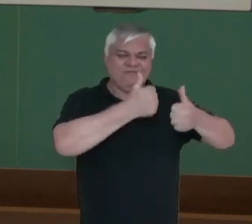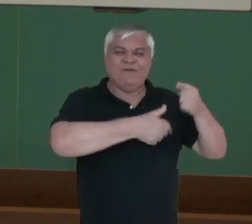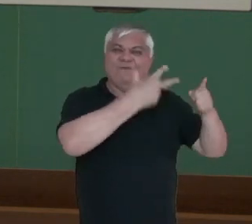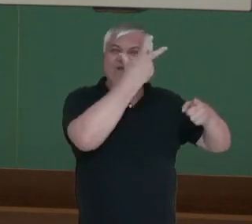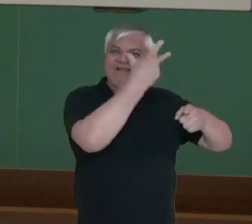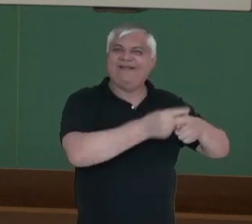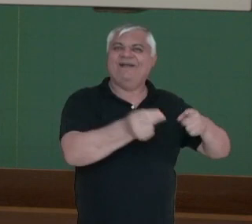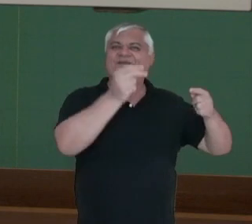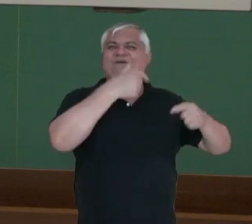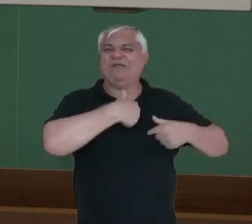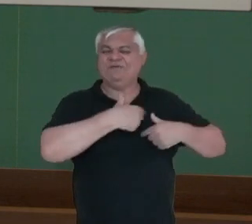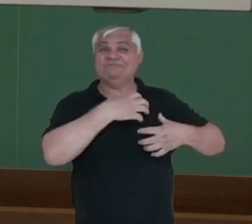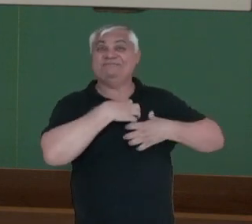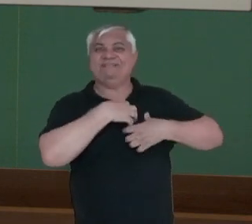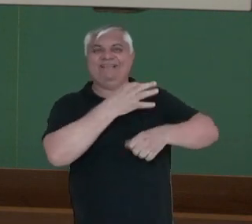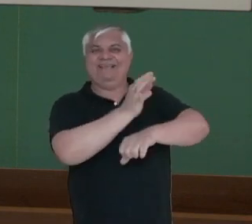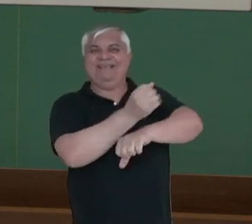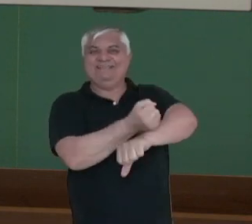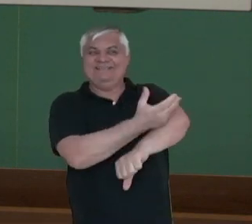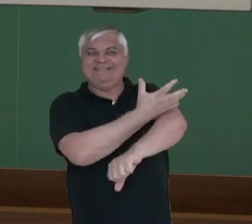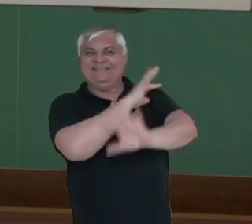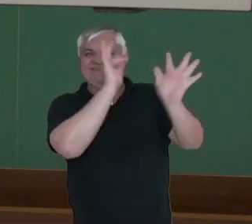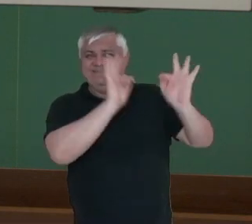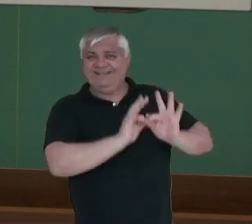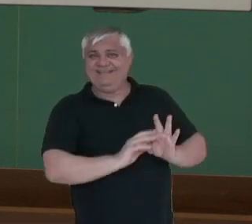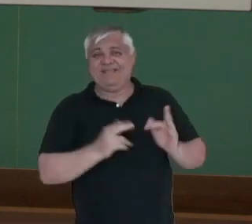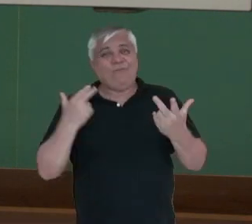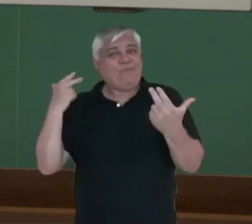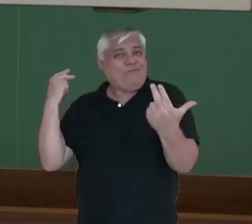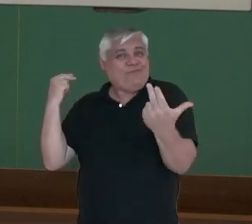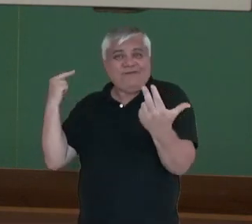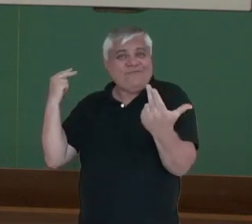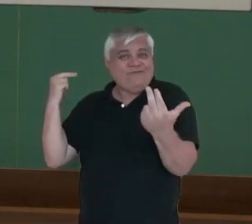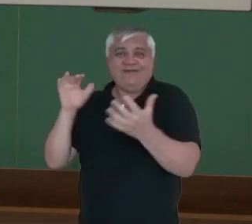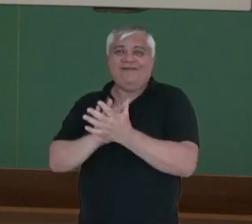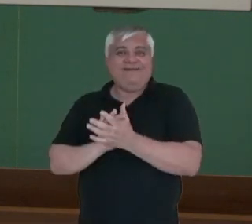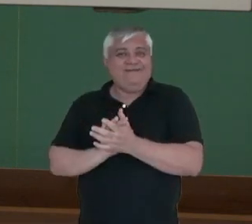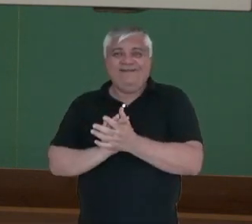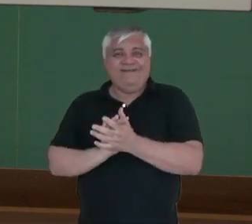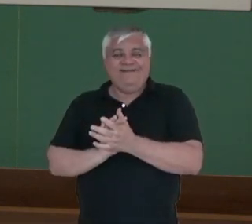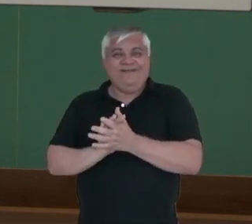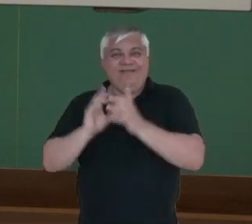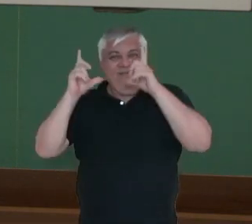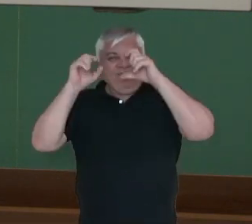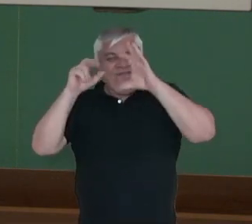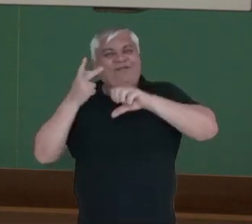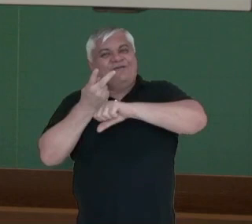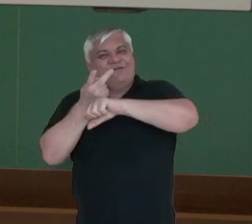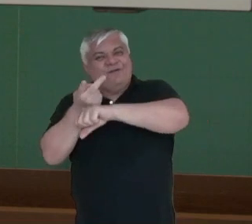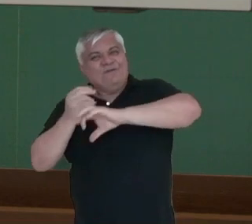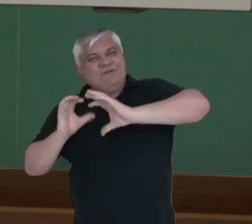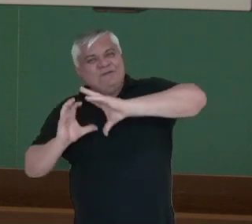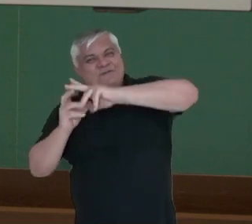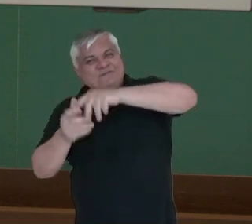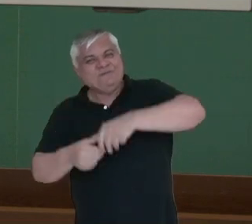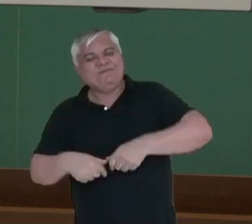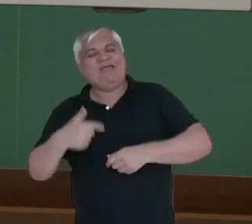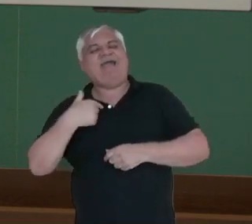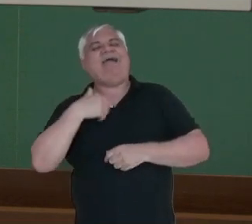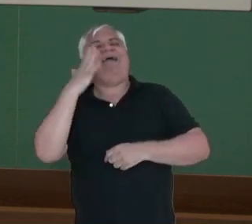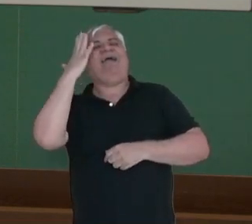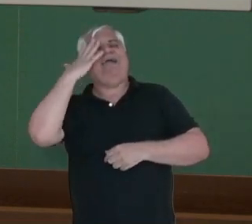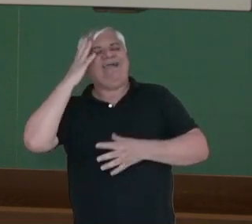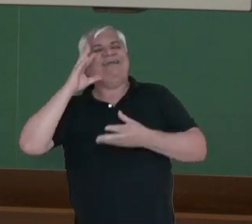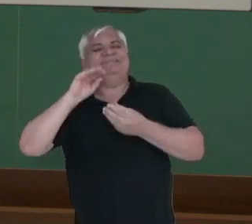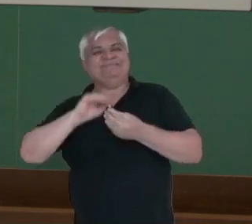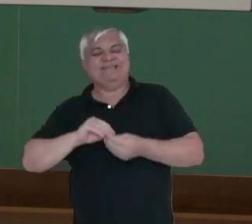eu sei a emoção que é, já vivenciei outras finais de Copa do Mundo, então eu consigo ter uma noção por